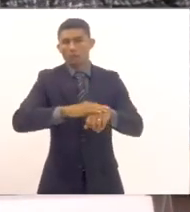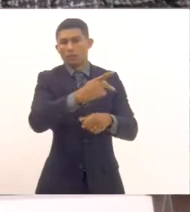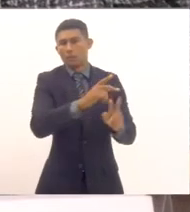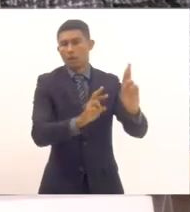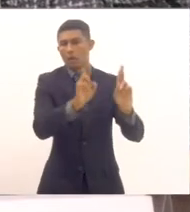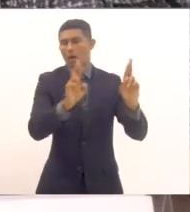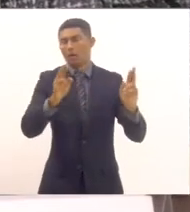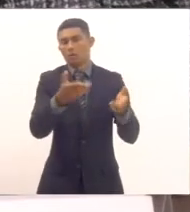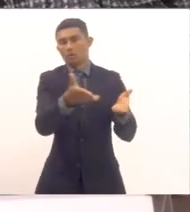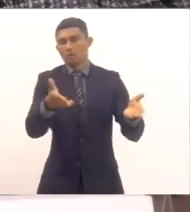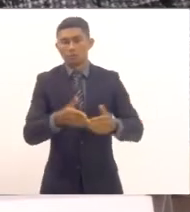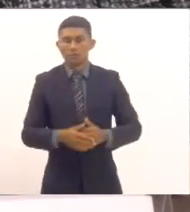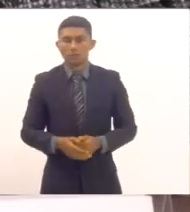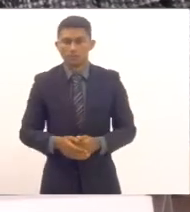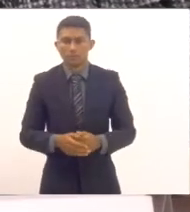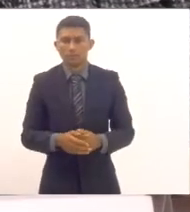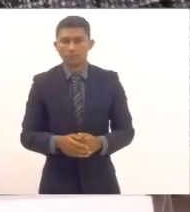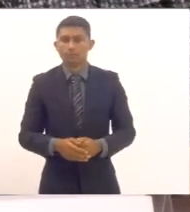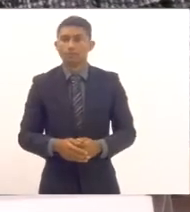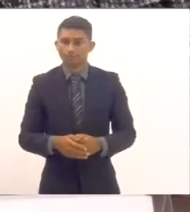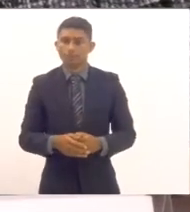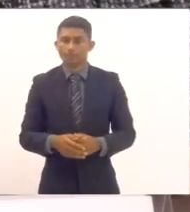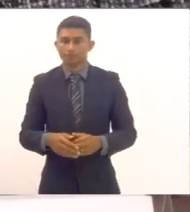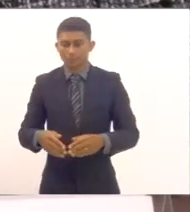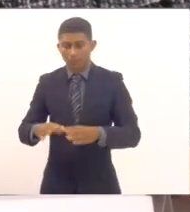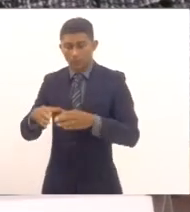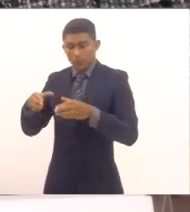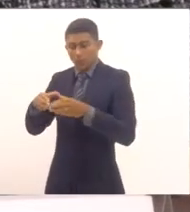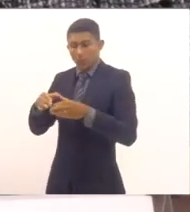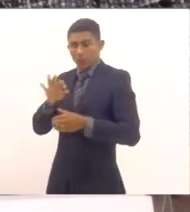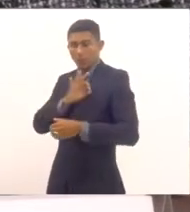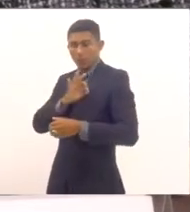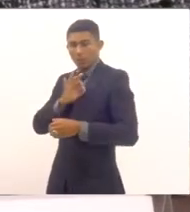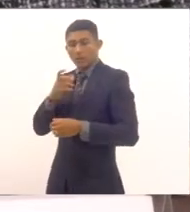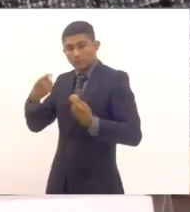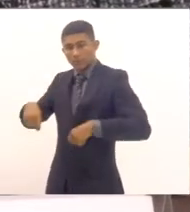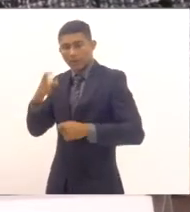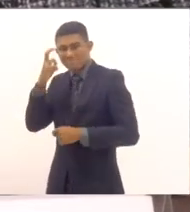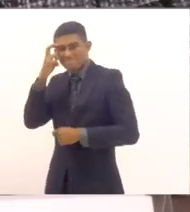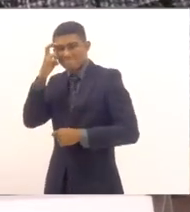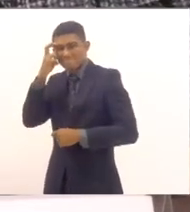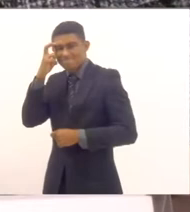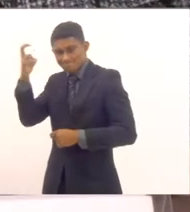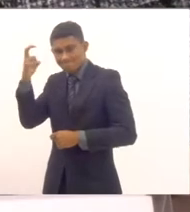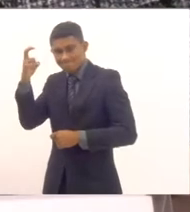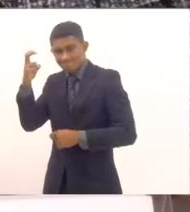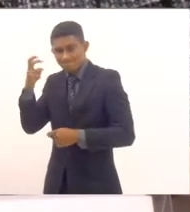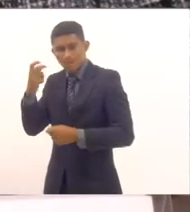preocupação com o serviço de inteligência né Para